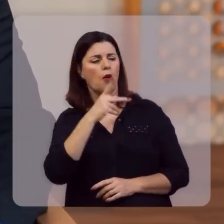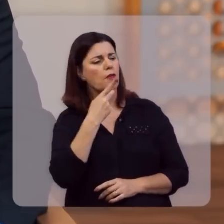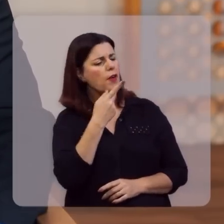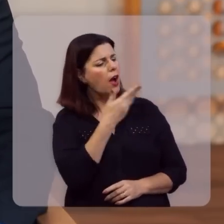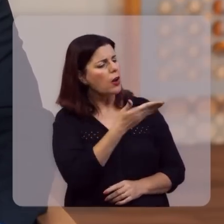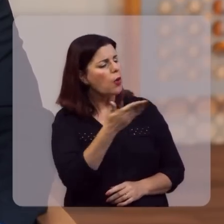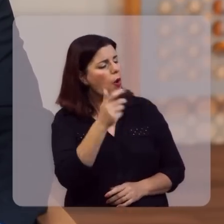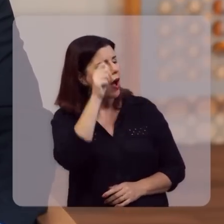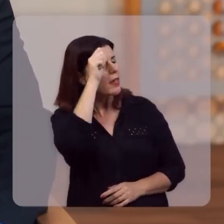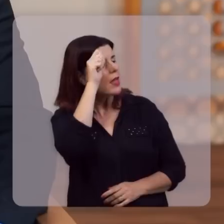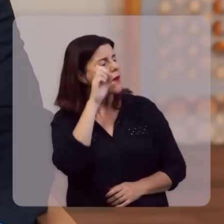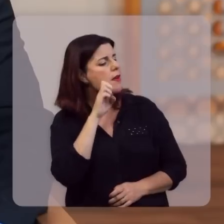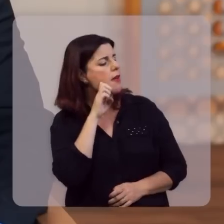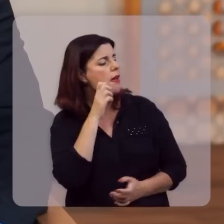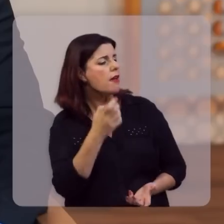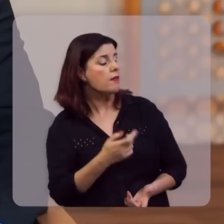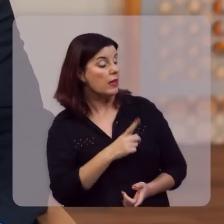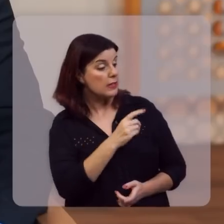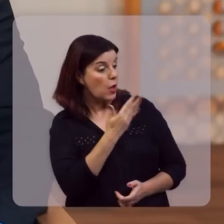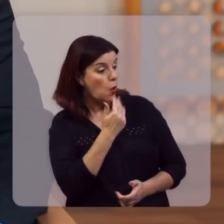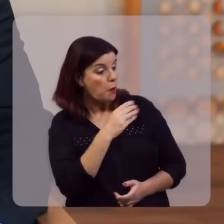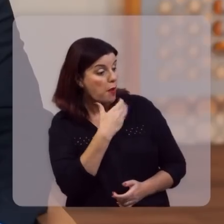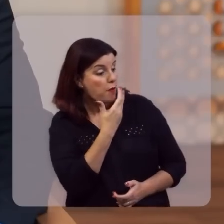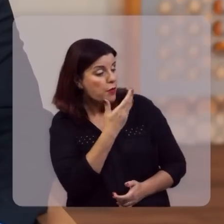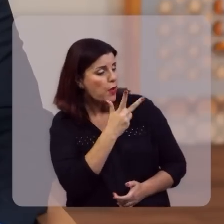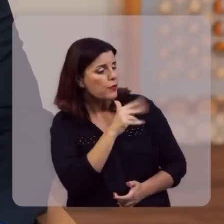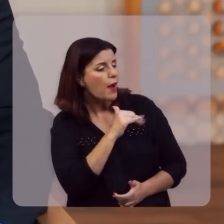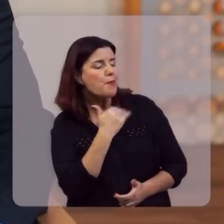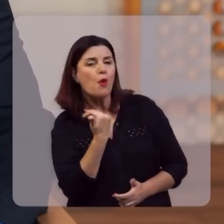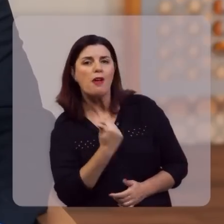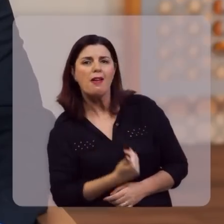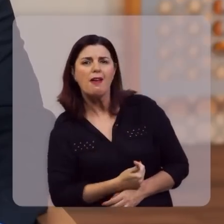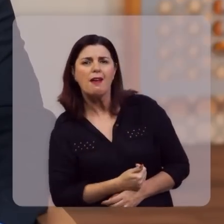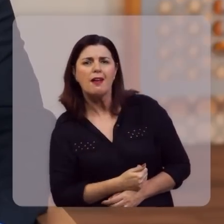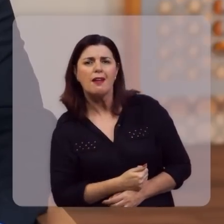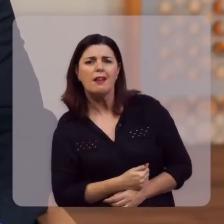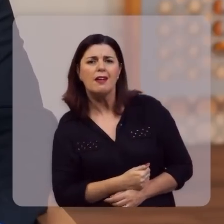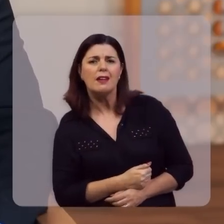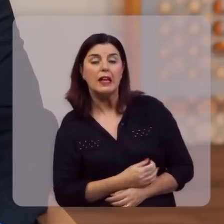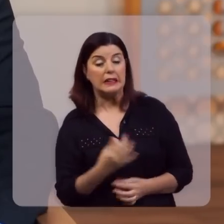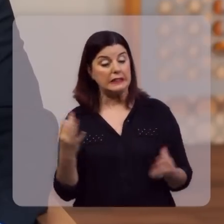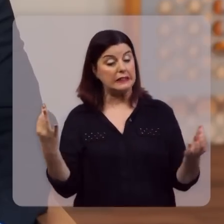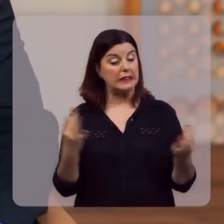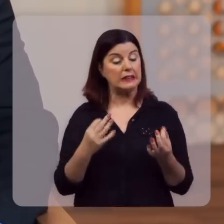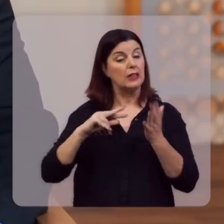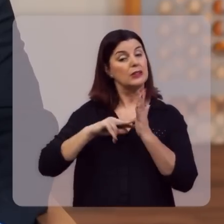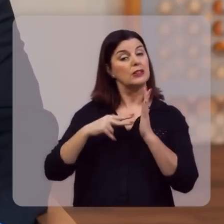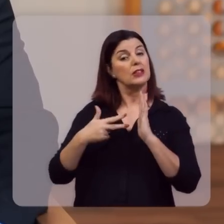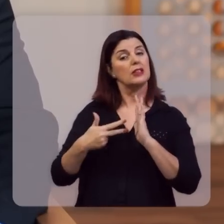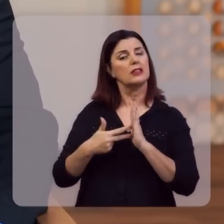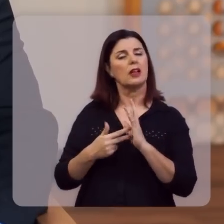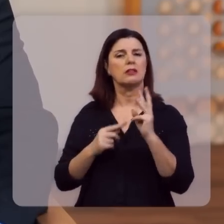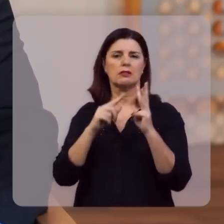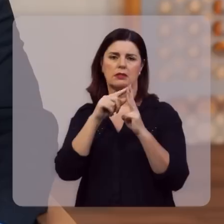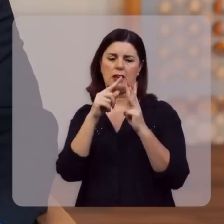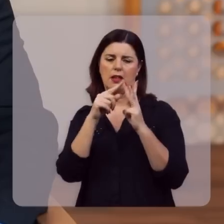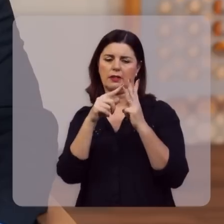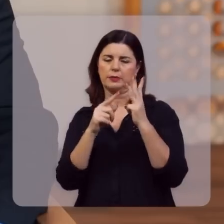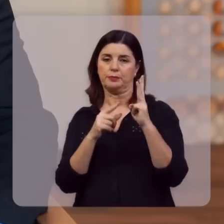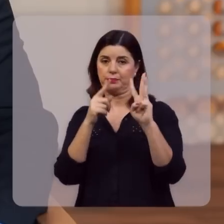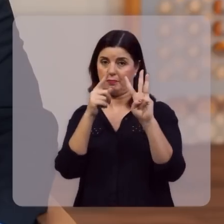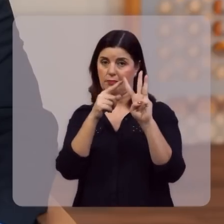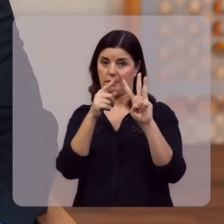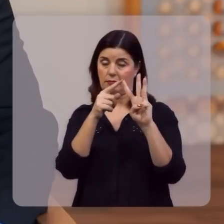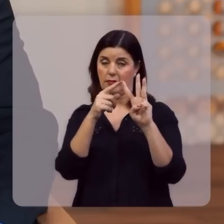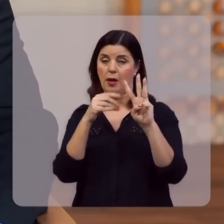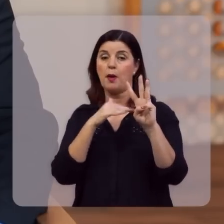Eva, dizendo que se eles comessem daquele fruto, eles certamente morreriam. E aquele certamente significava 3 aspectos. O